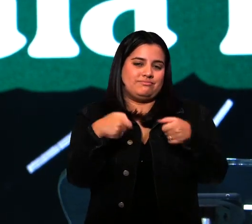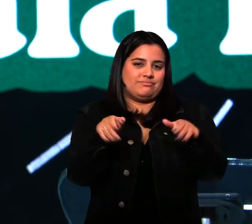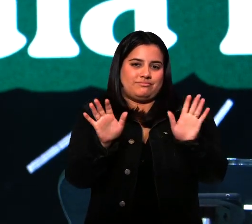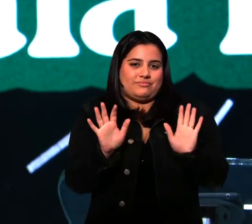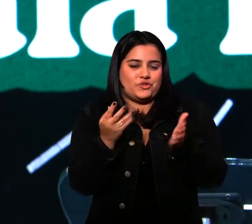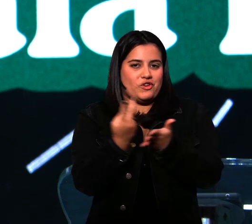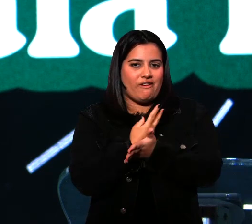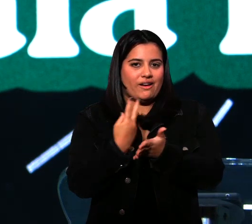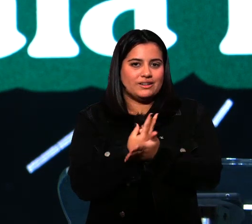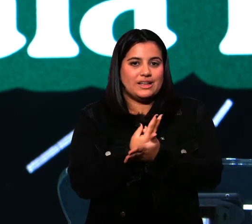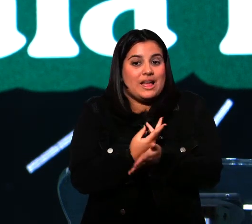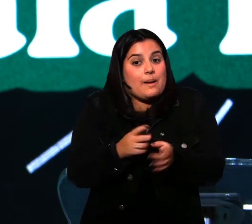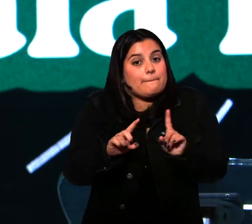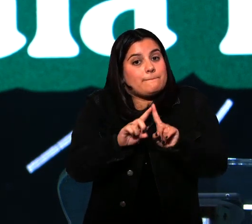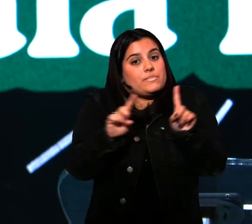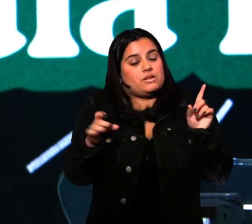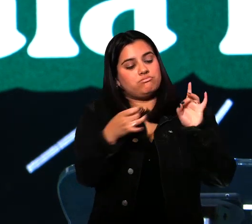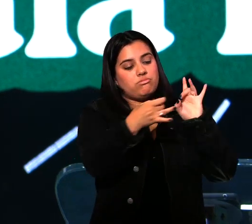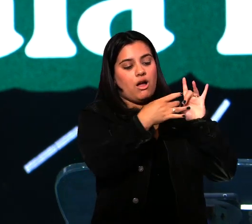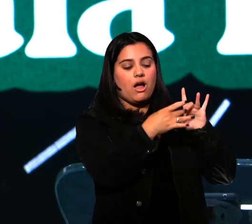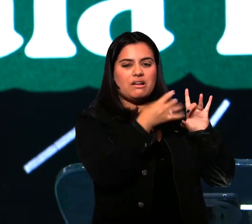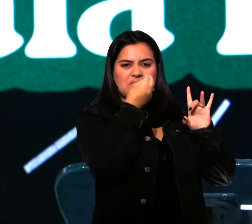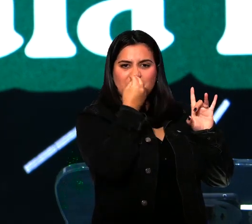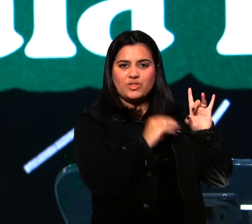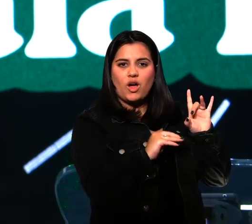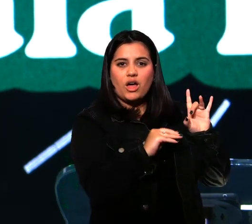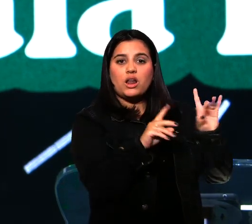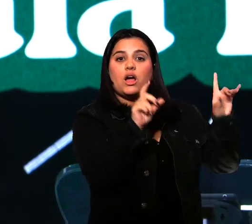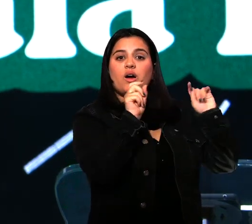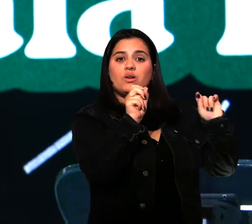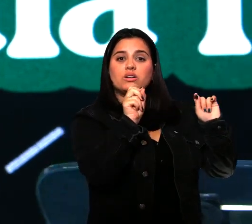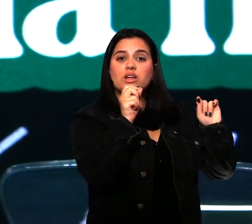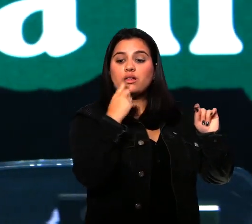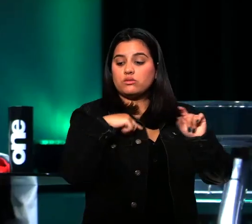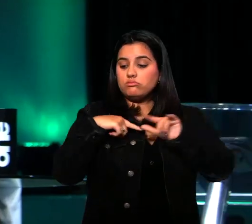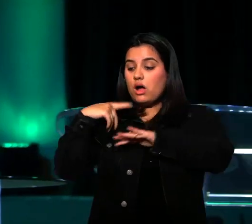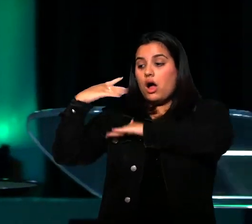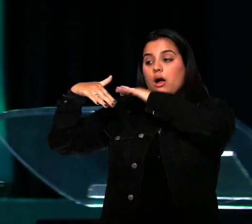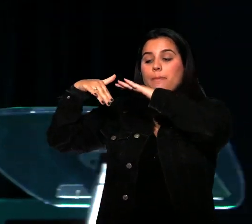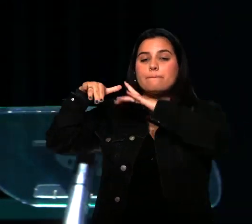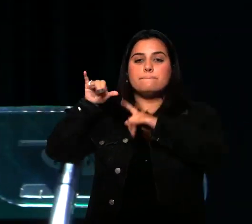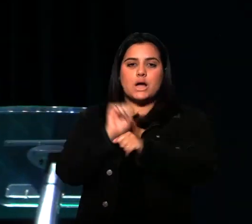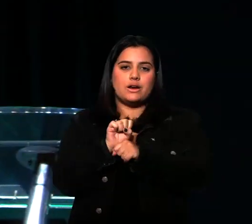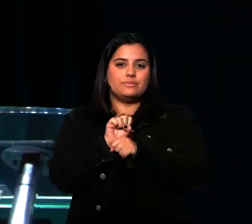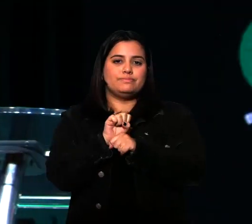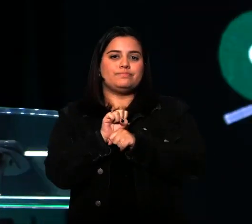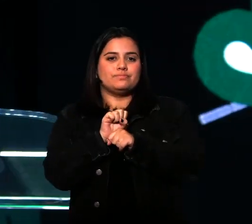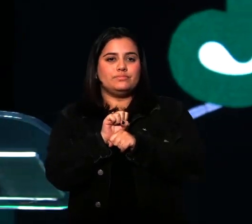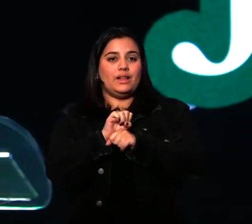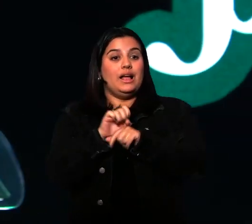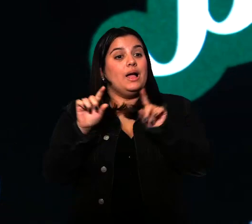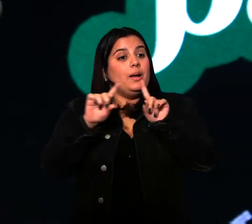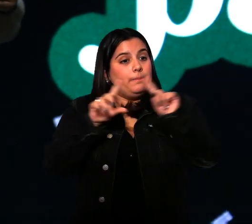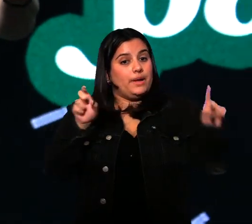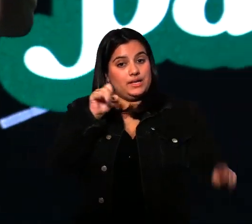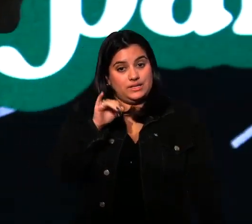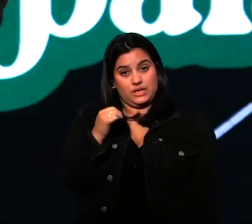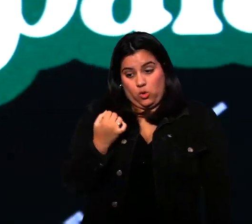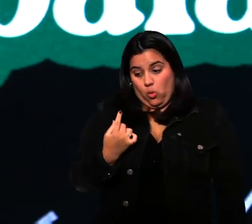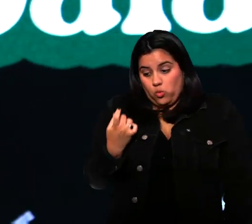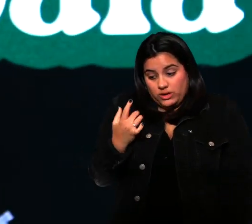nós fazemos isso, nós deixamos de crescer. Mas quando você deixa de crescer, todo o corpo de Cristo deixa